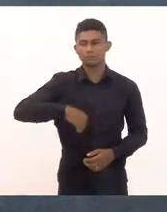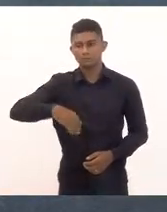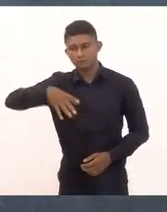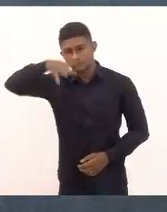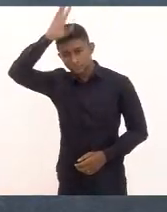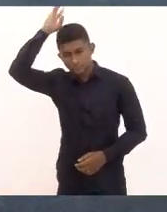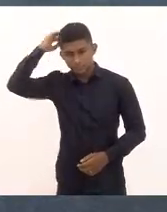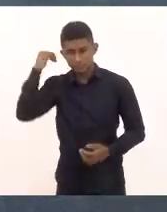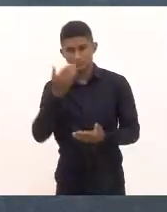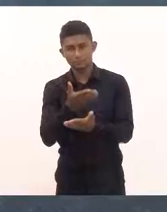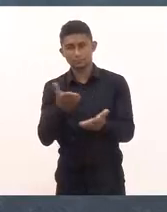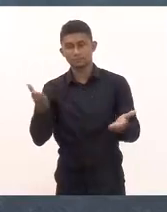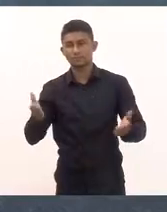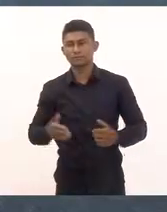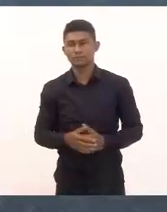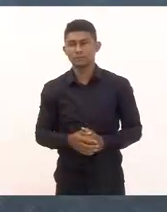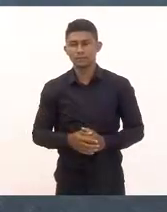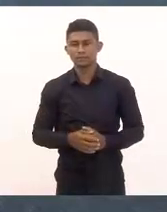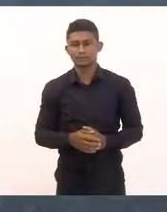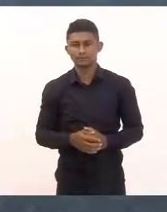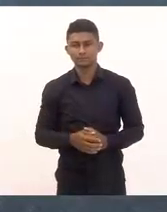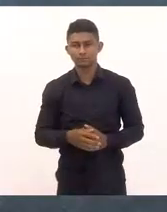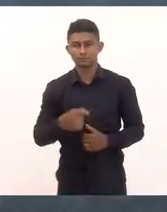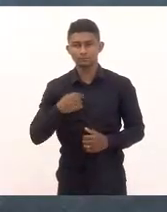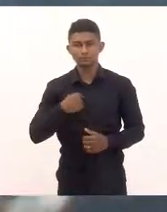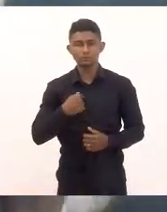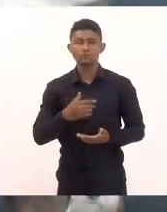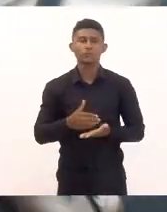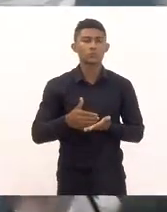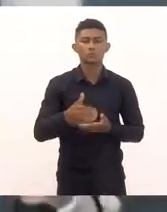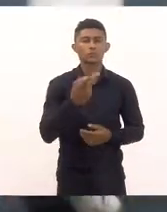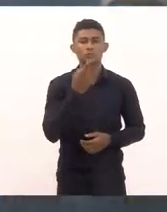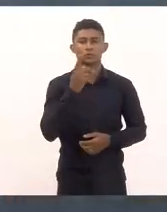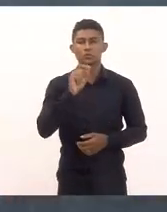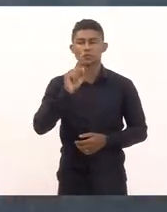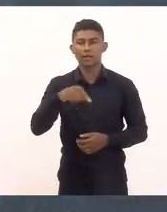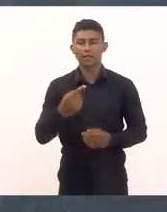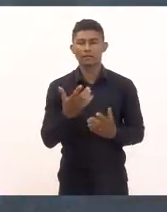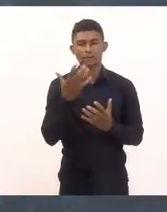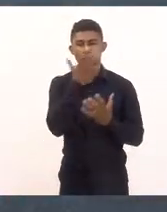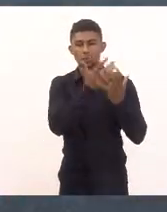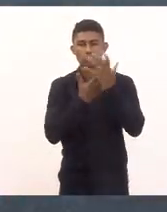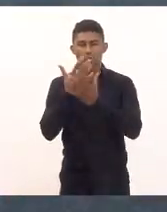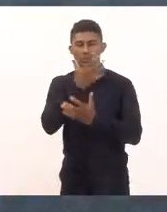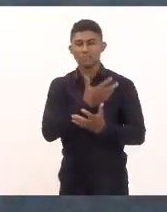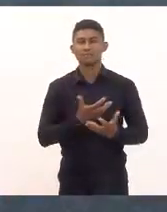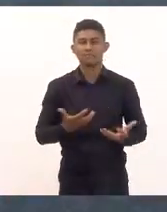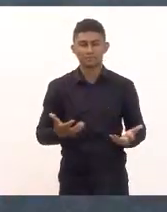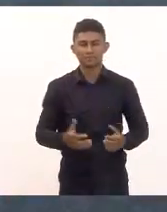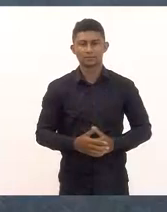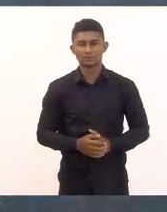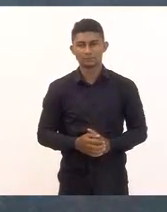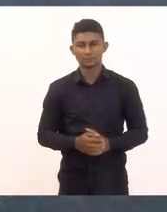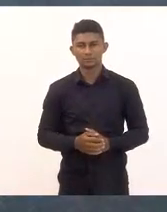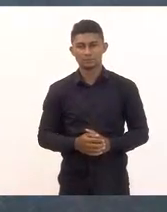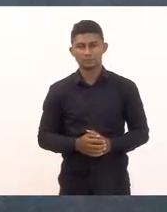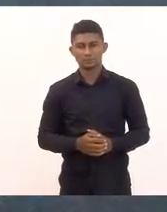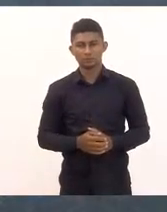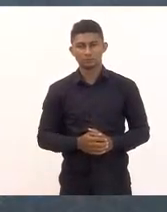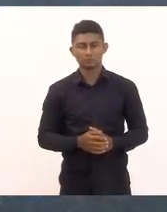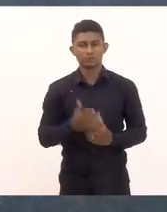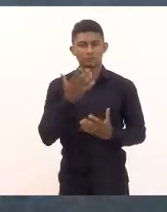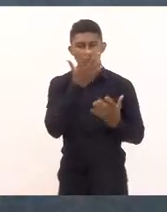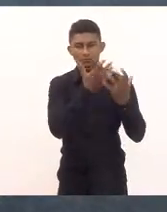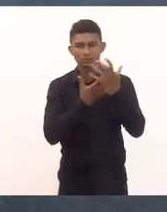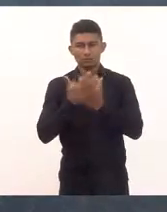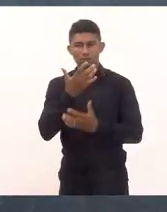bombeiros militares, eu gostaria de começar a minha fala com um trecho de uma canção, senhor presidente. Tem uma canção que